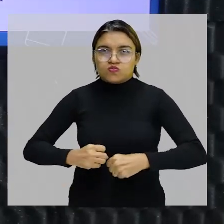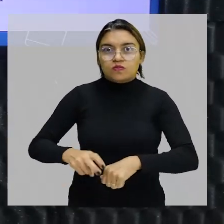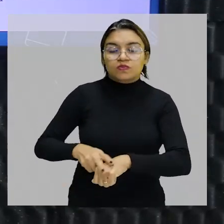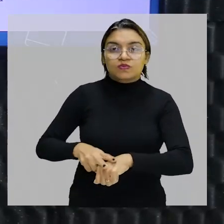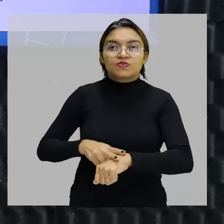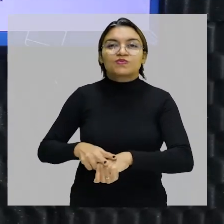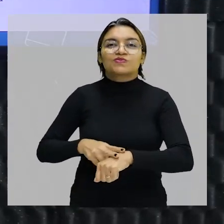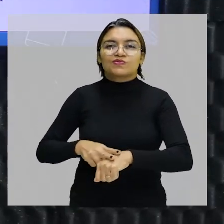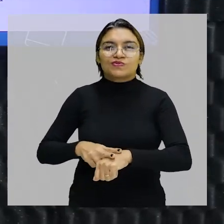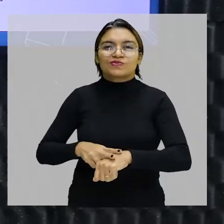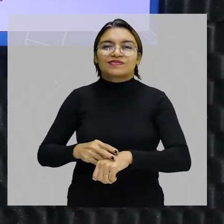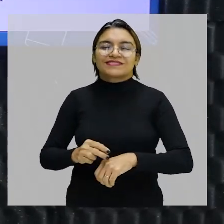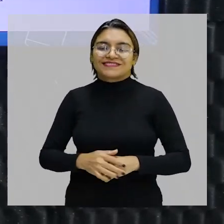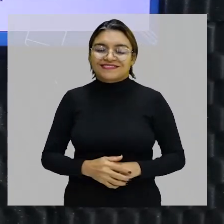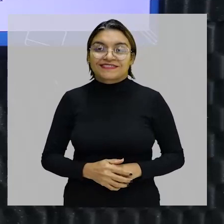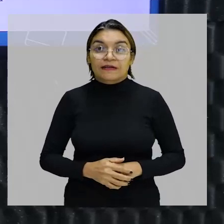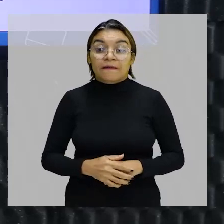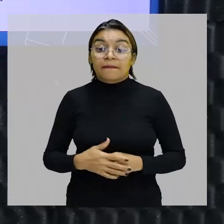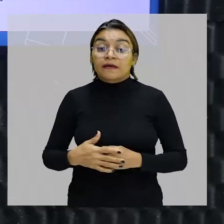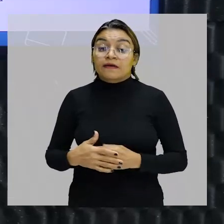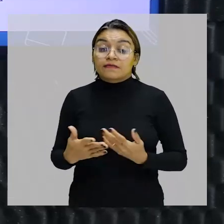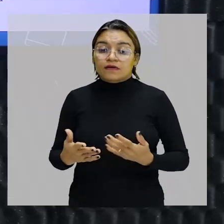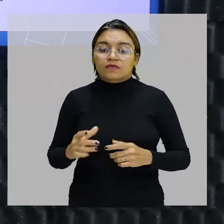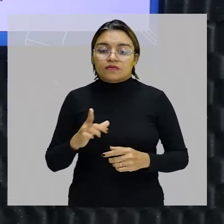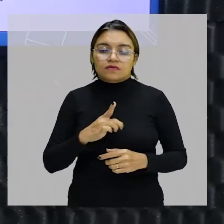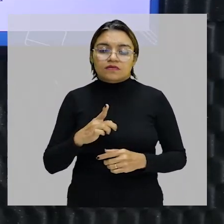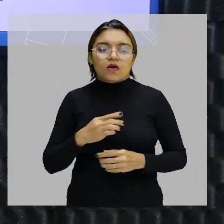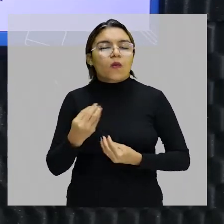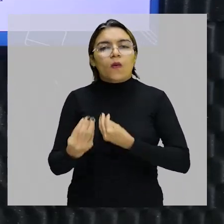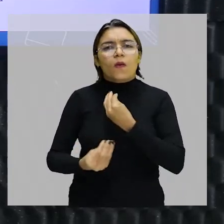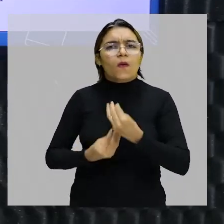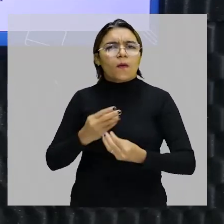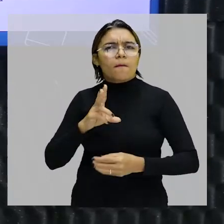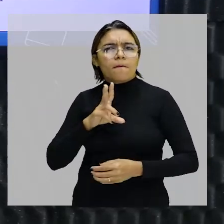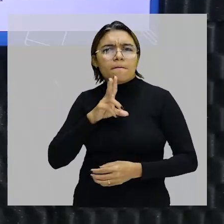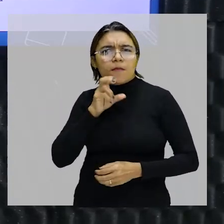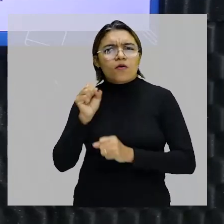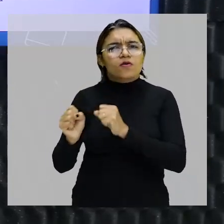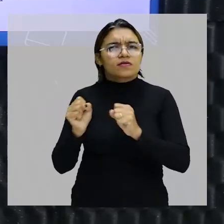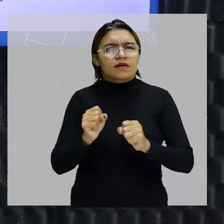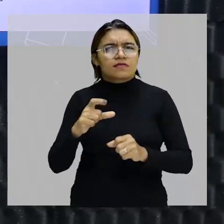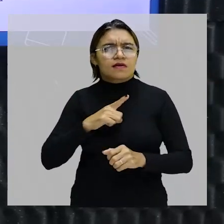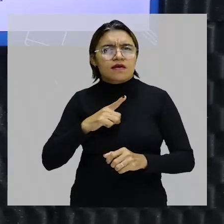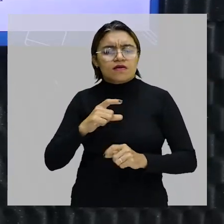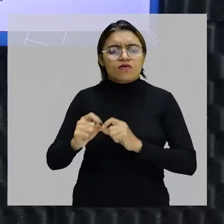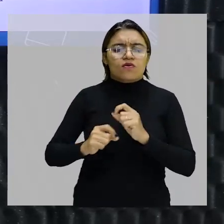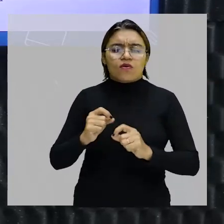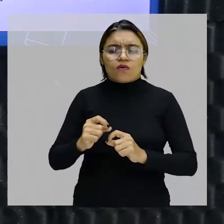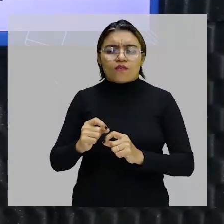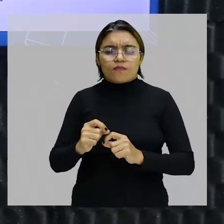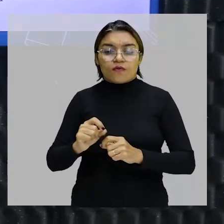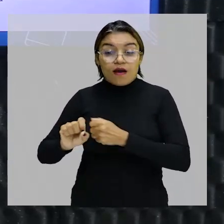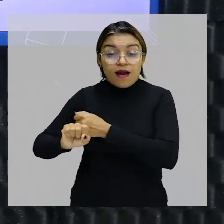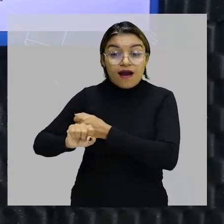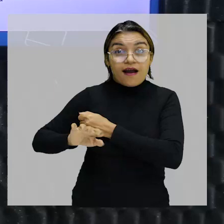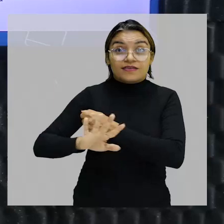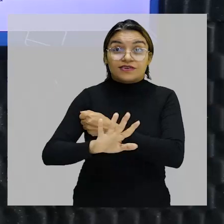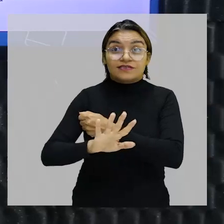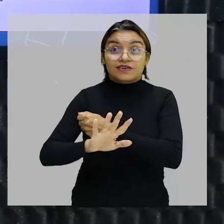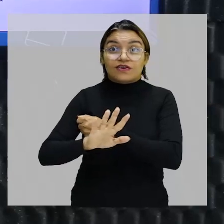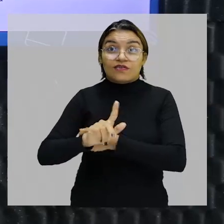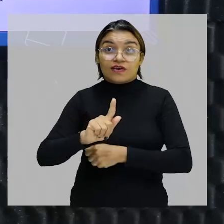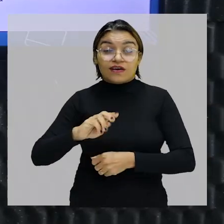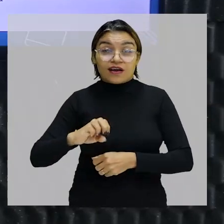bordão do Hulk. Então, como que ele adquiriu esses poderes? Porque ele foi atingido por radiação